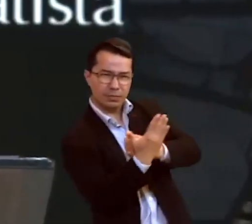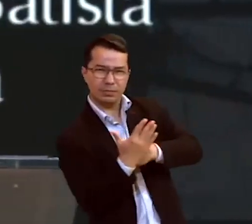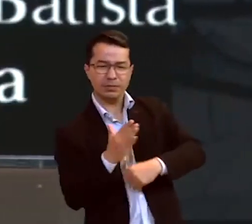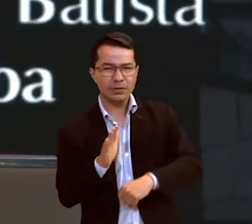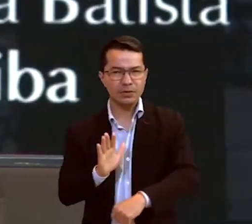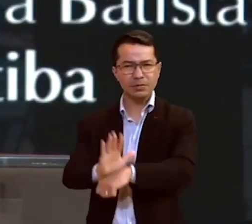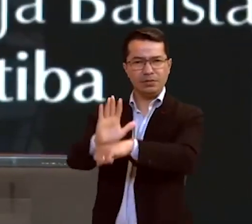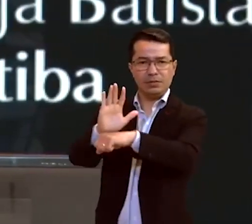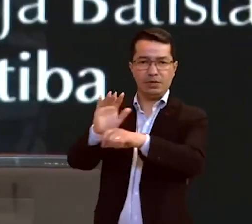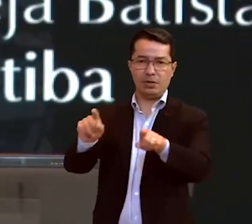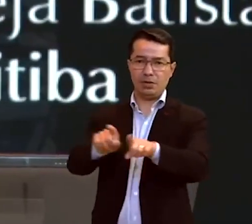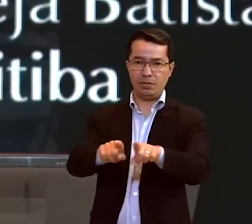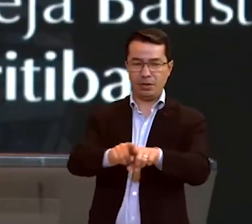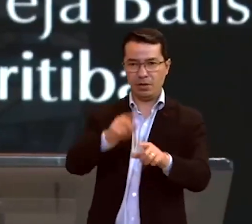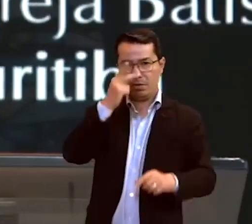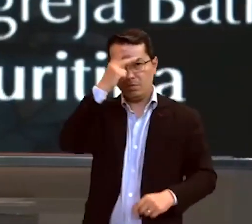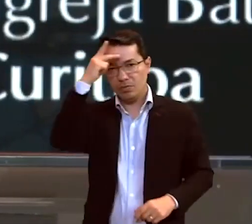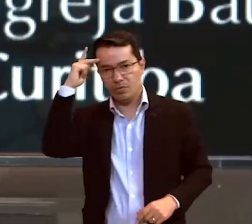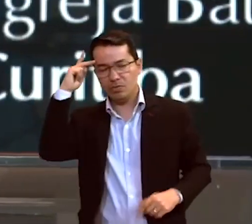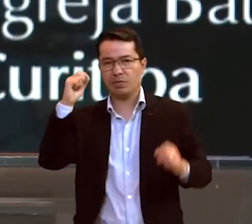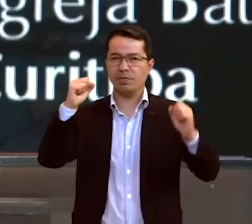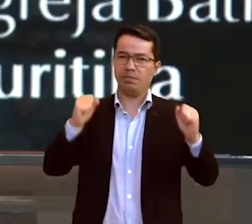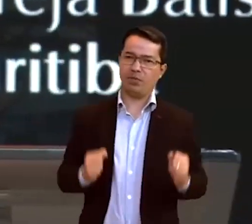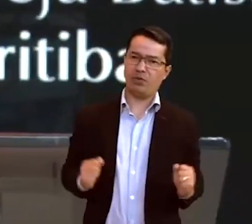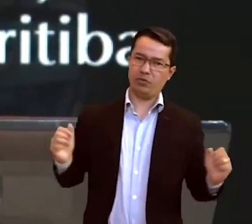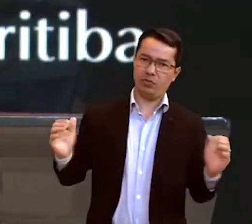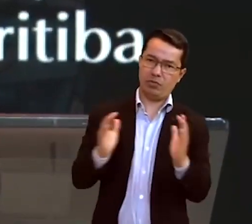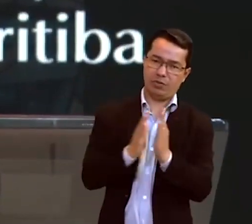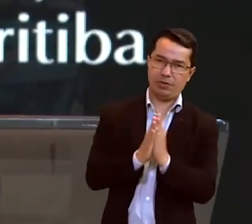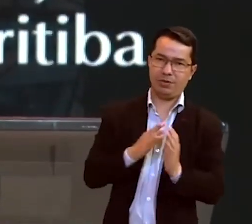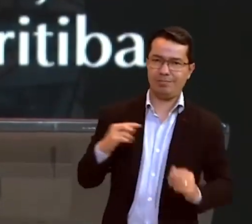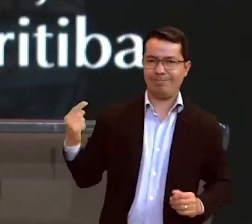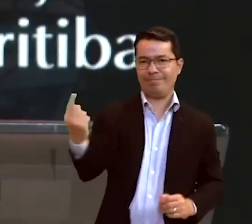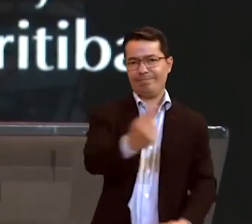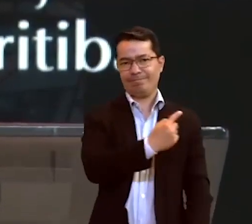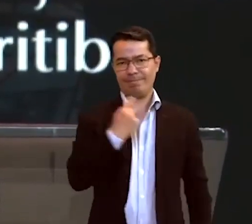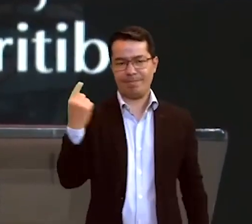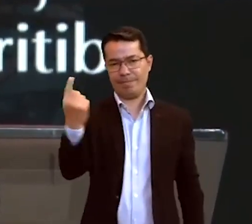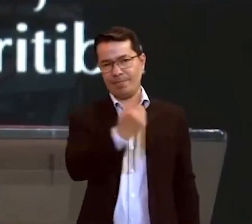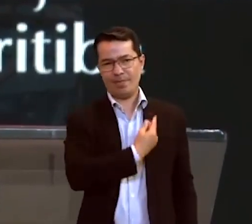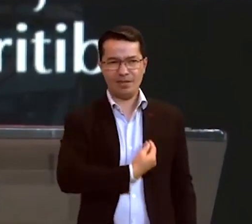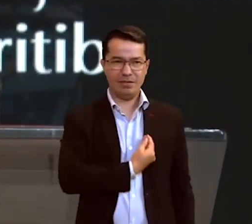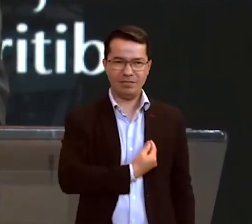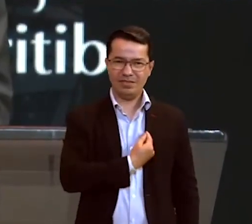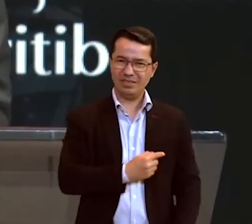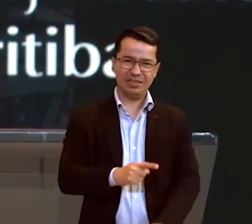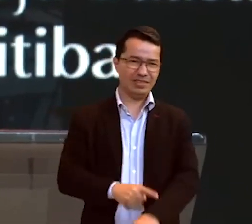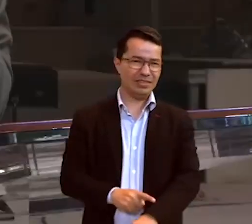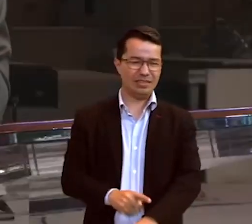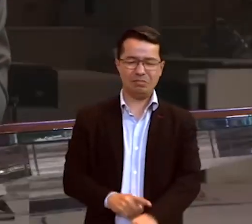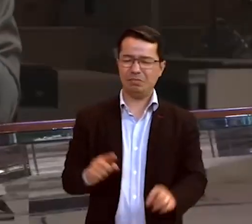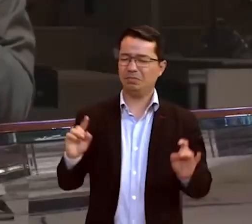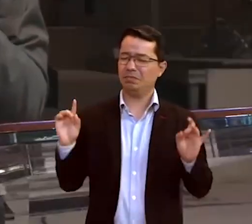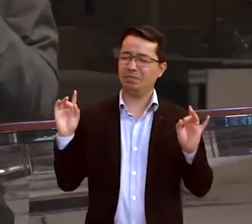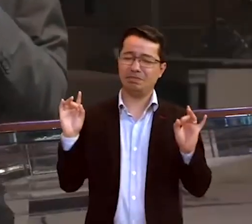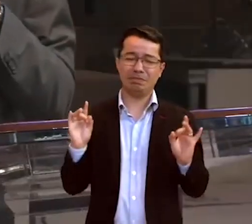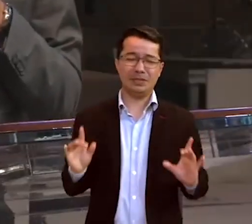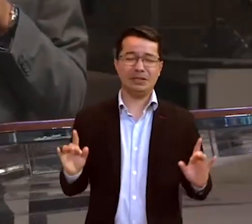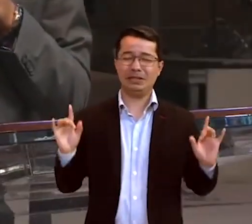alguém talvez possa orar pela gente, em determinado momento da dinâmica do culto. São momentos preciosos que Deus dá à